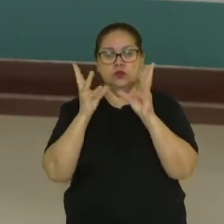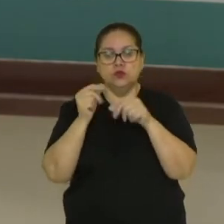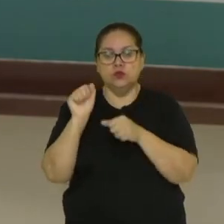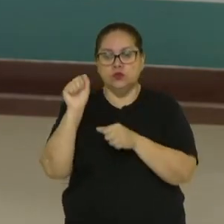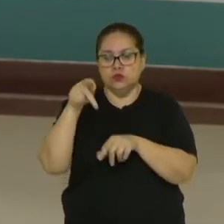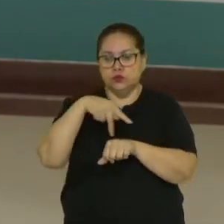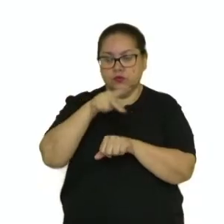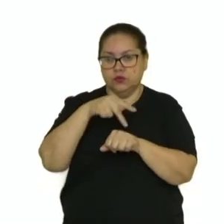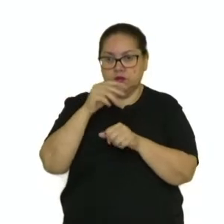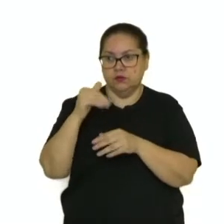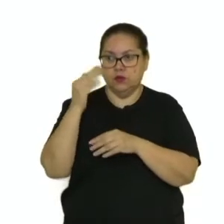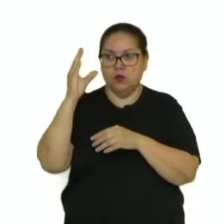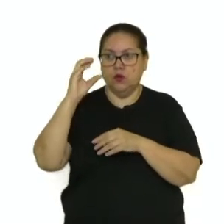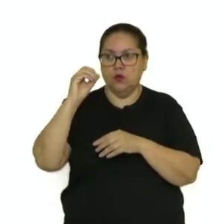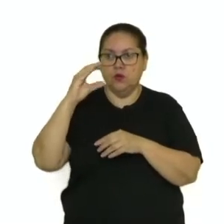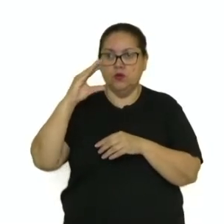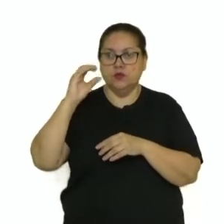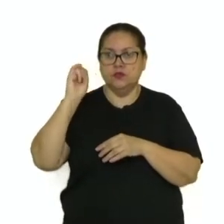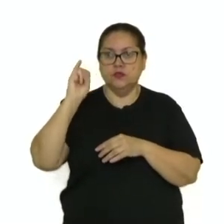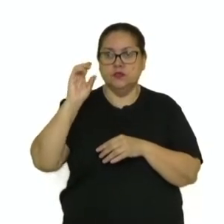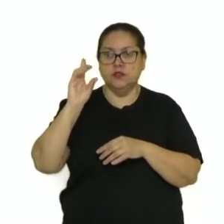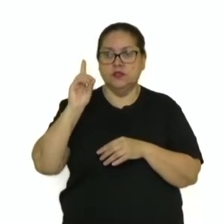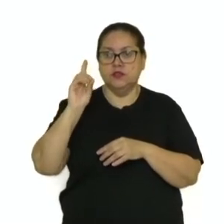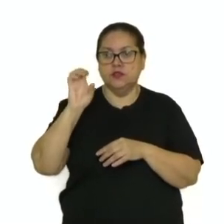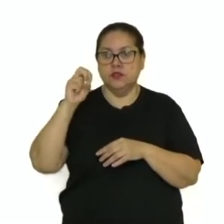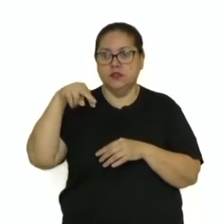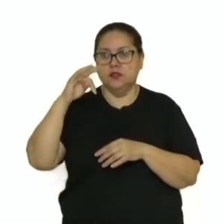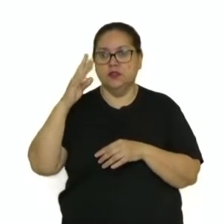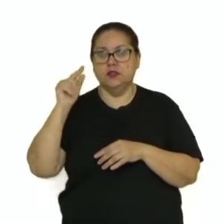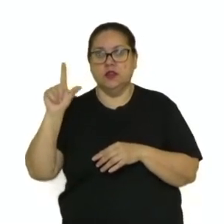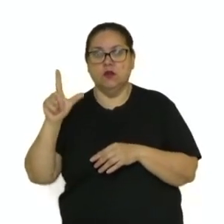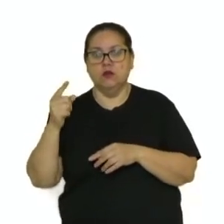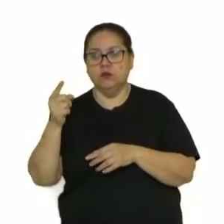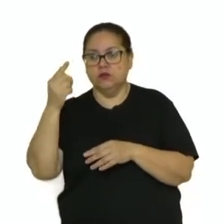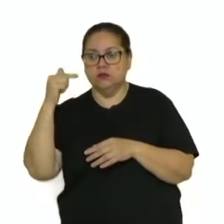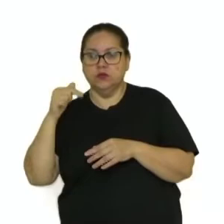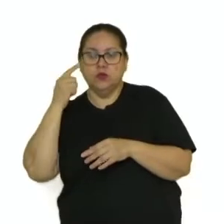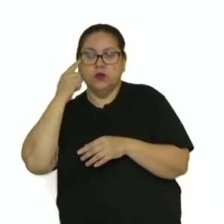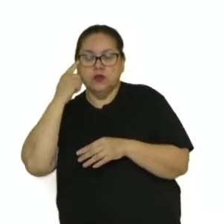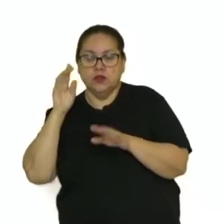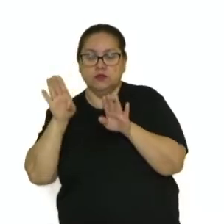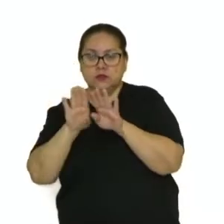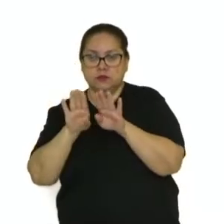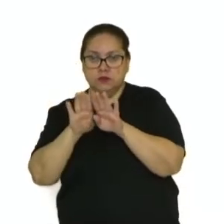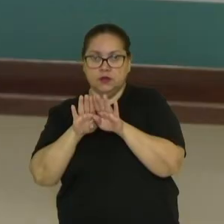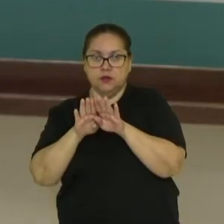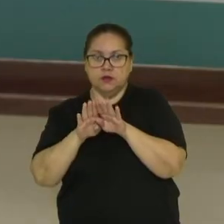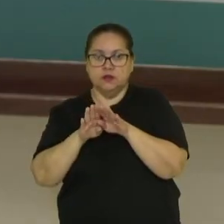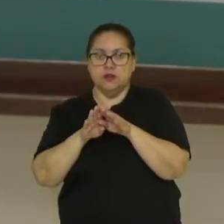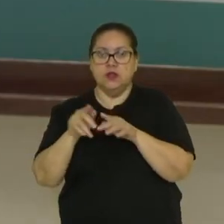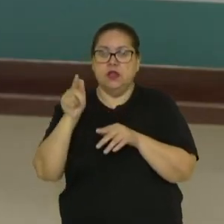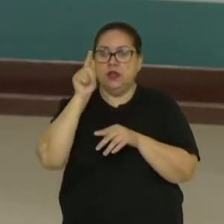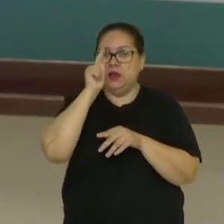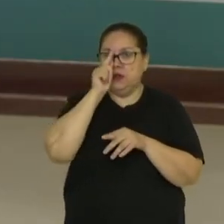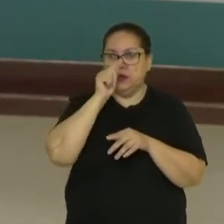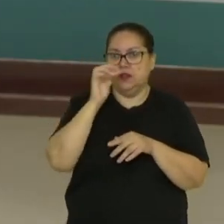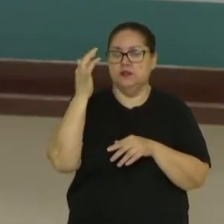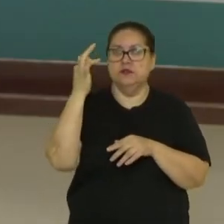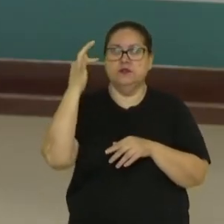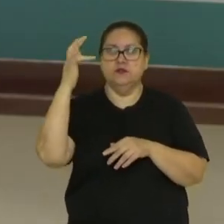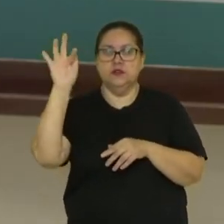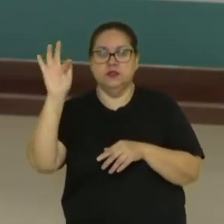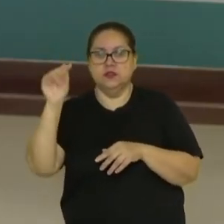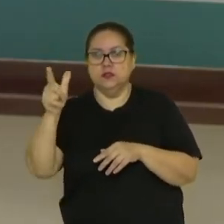porção ocidental e parte dos países orientais desse continente, ok? Então temos ali Grécia, temos França,